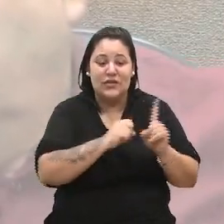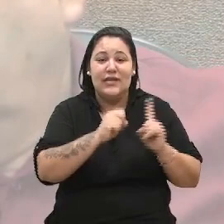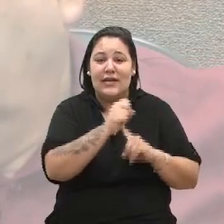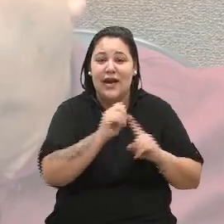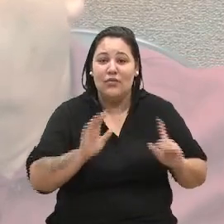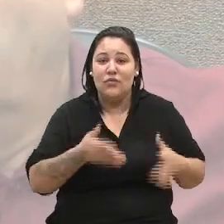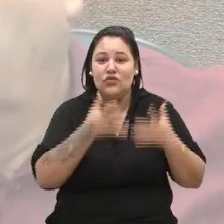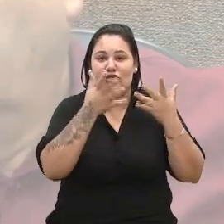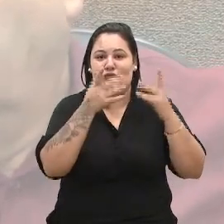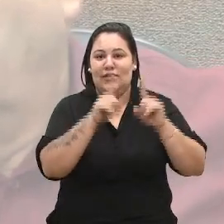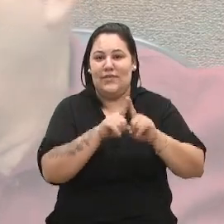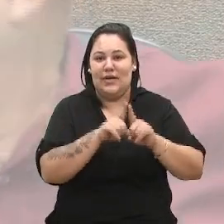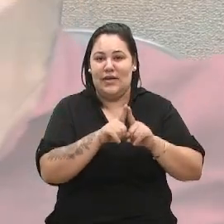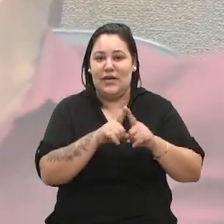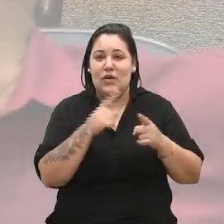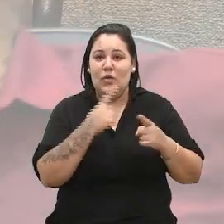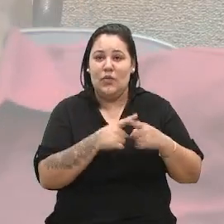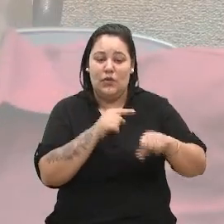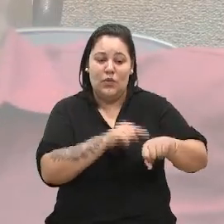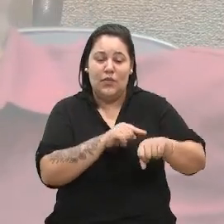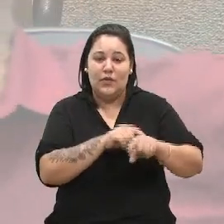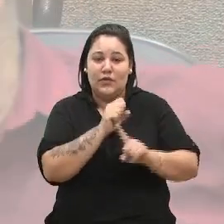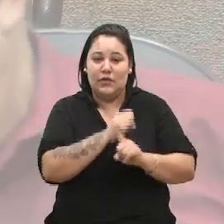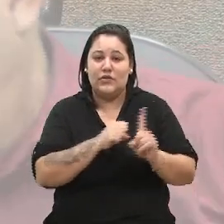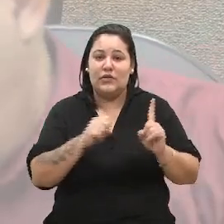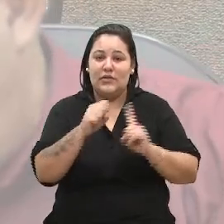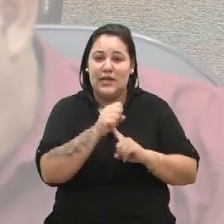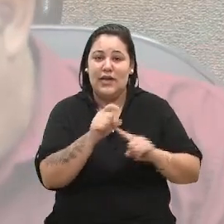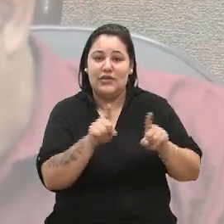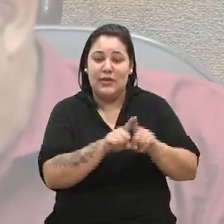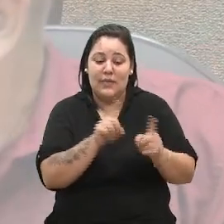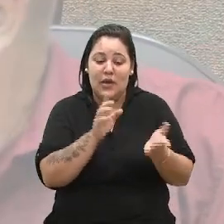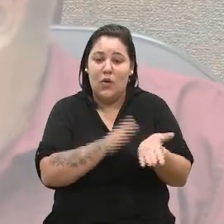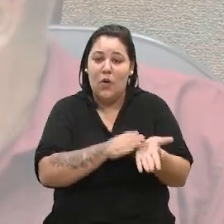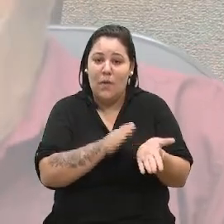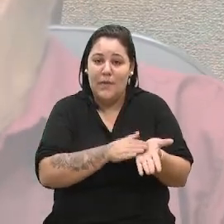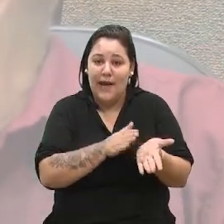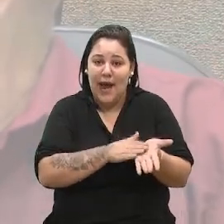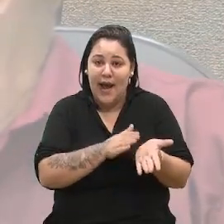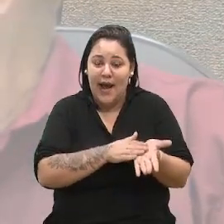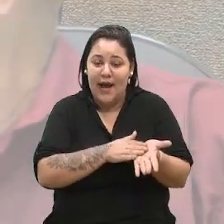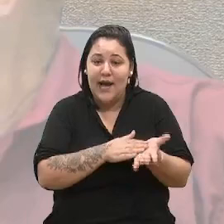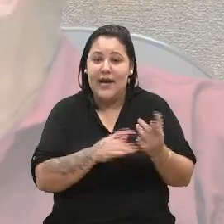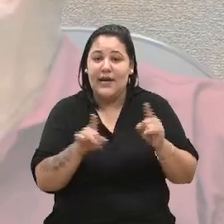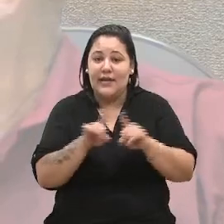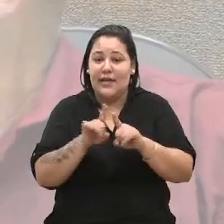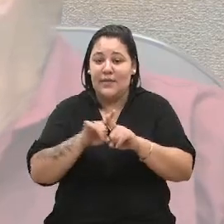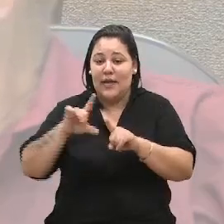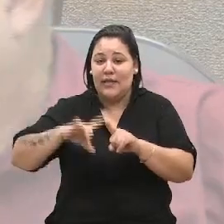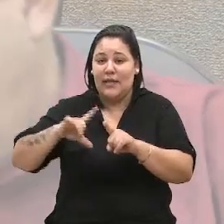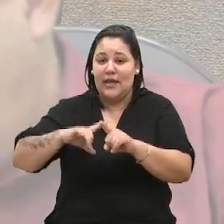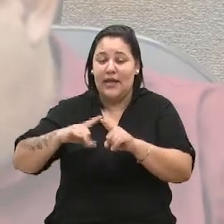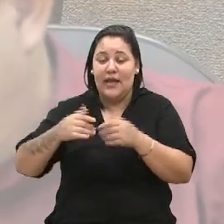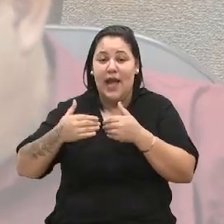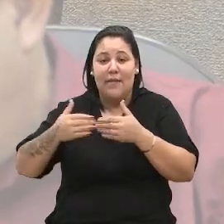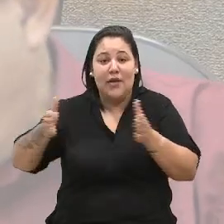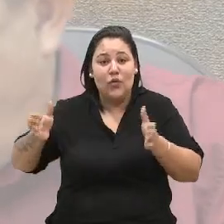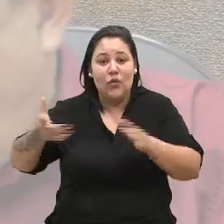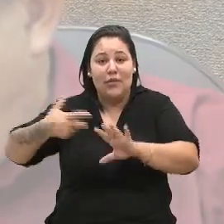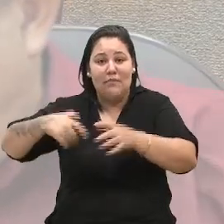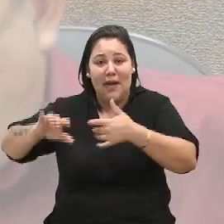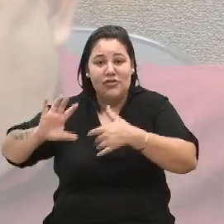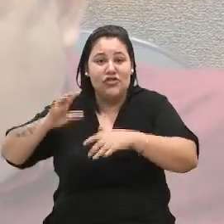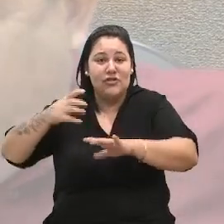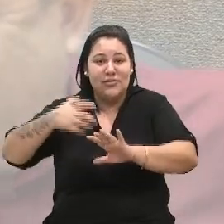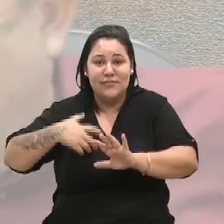Porque o momento também que a sociedade também cobrar e também se colocar à disposição